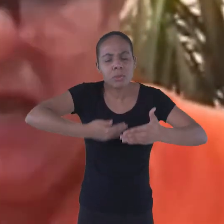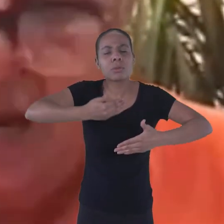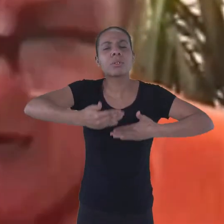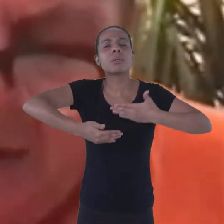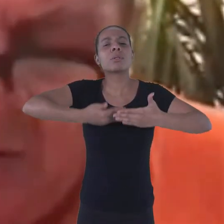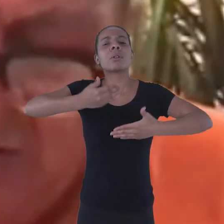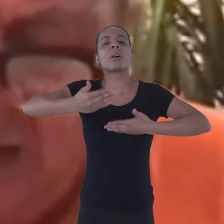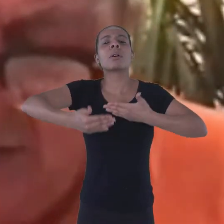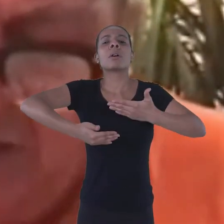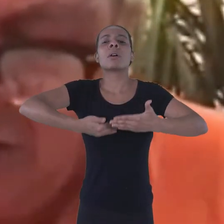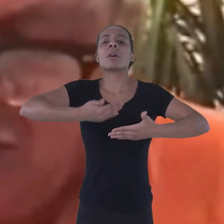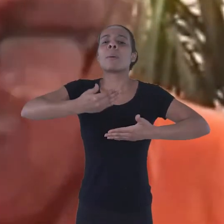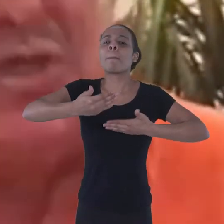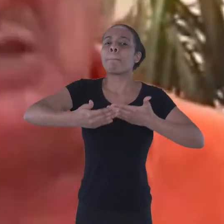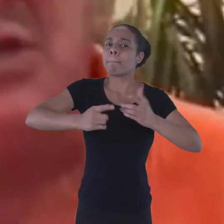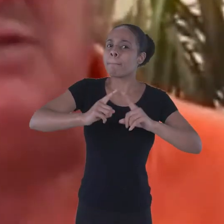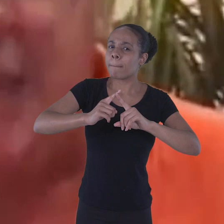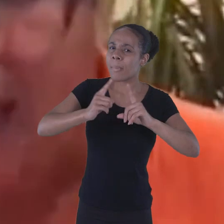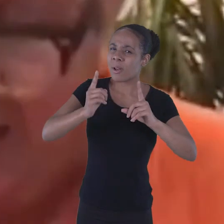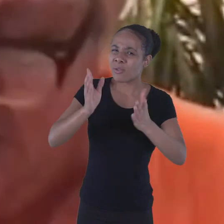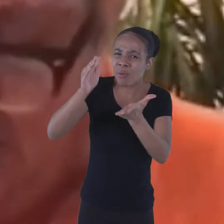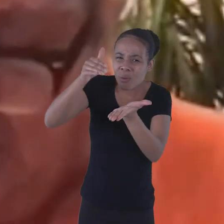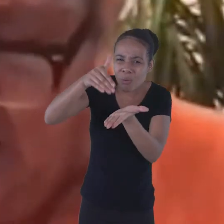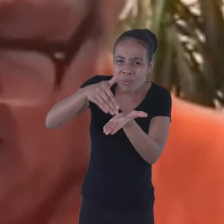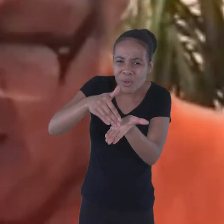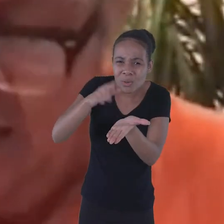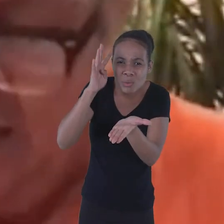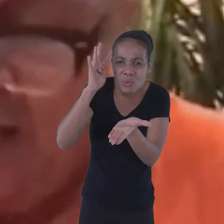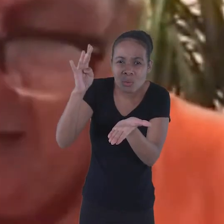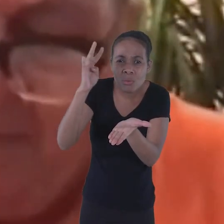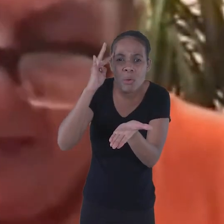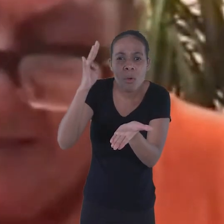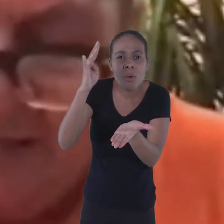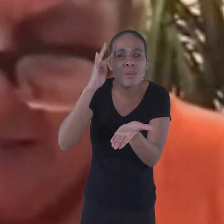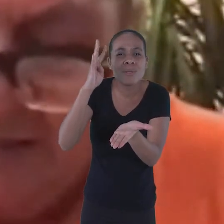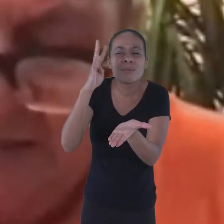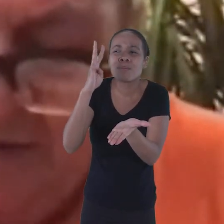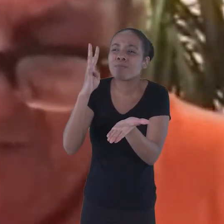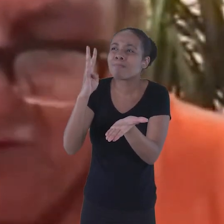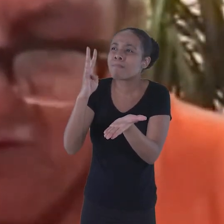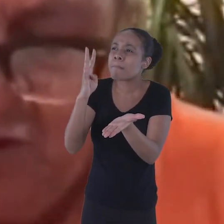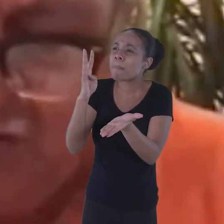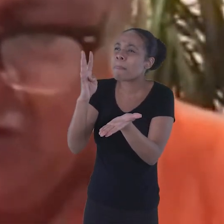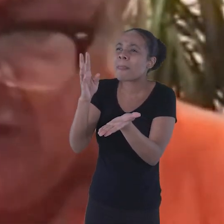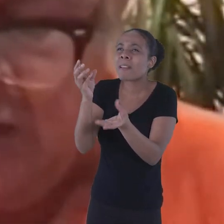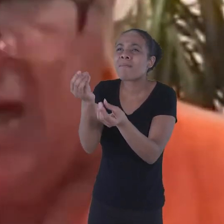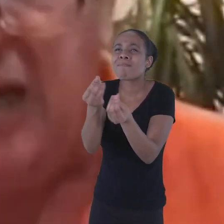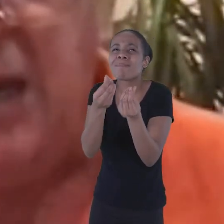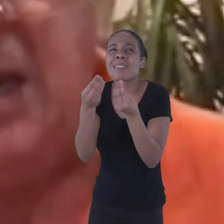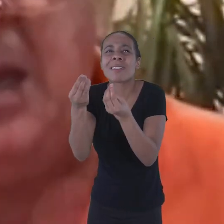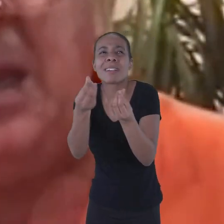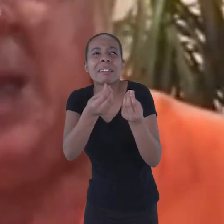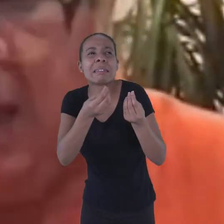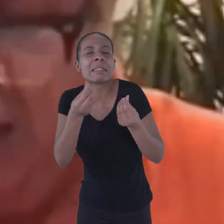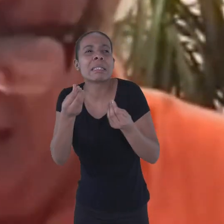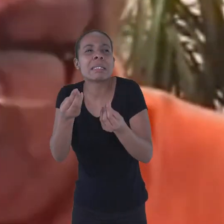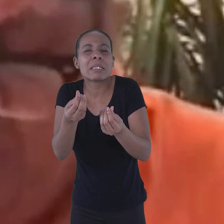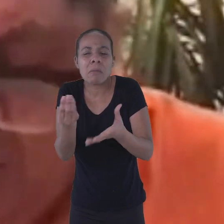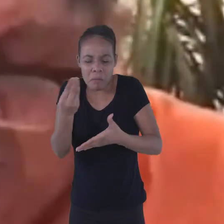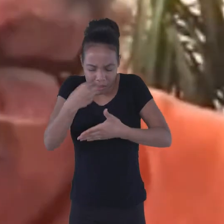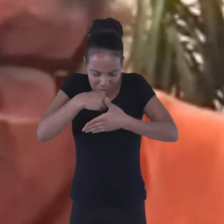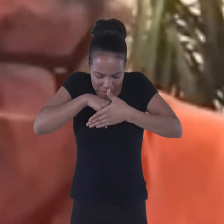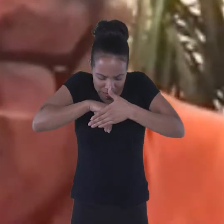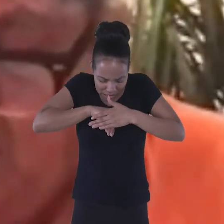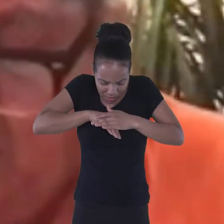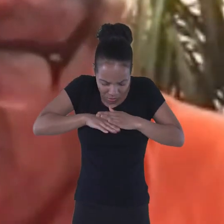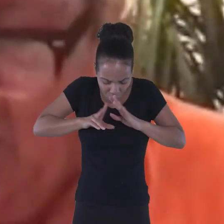atinge recantos da nossa subjetividade, da camada sensível de nosso ser, e por